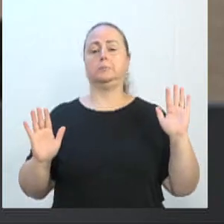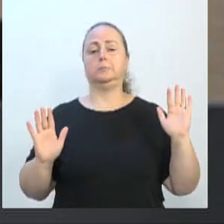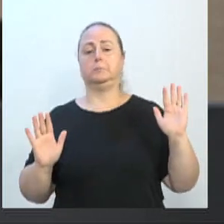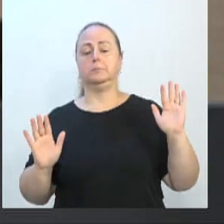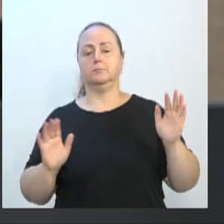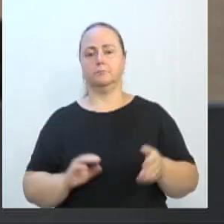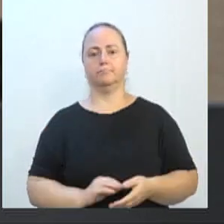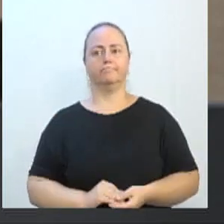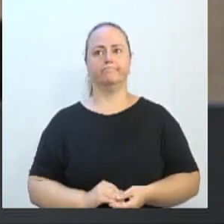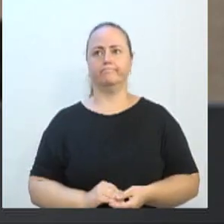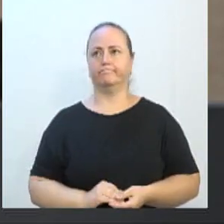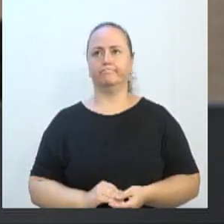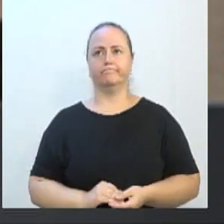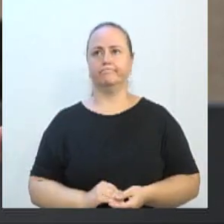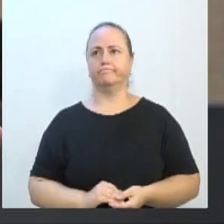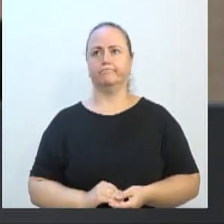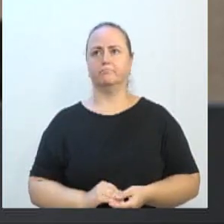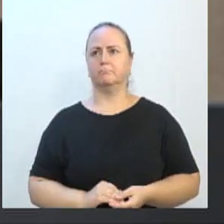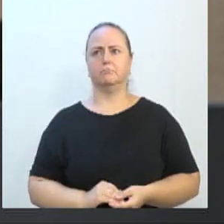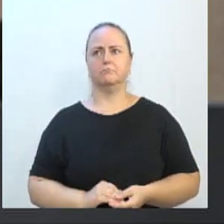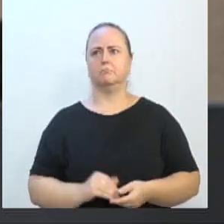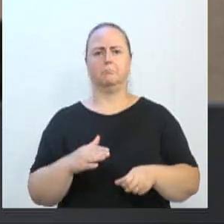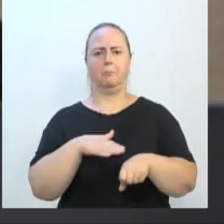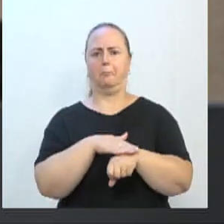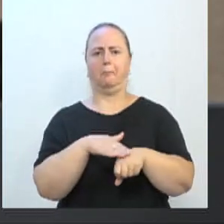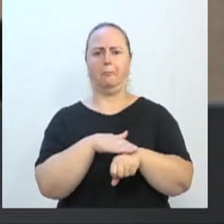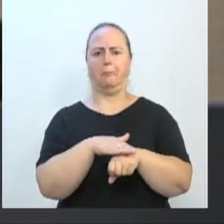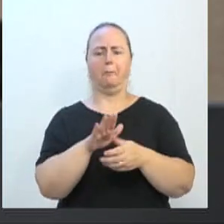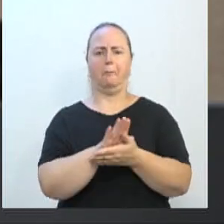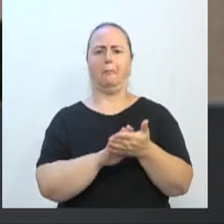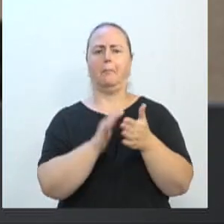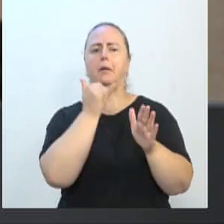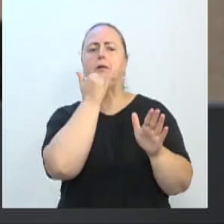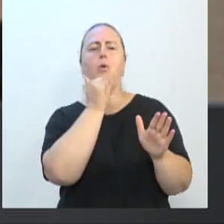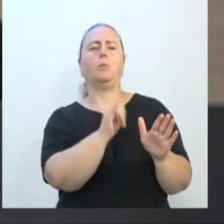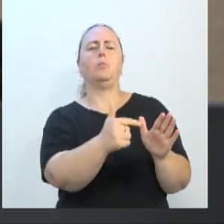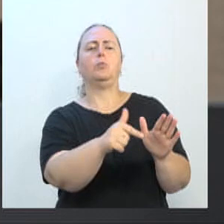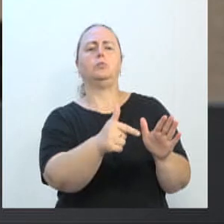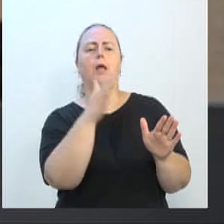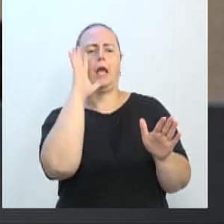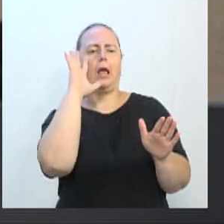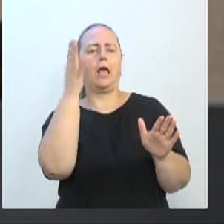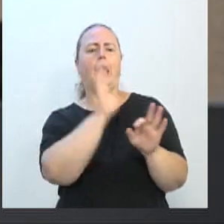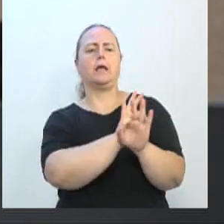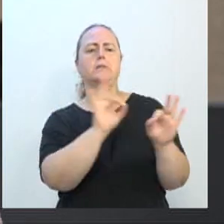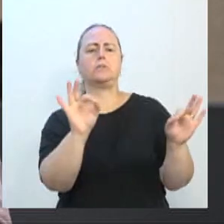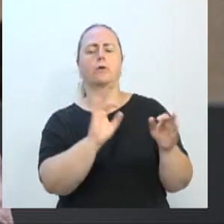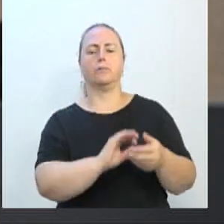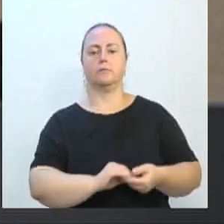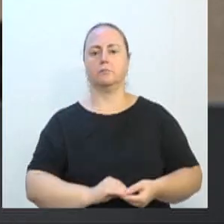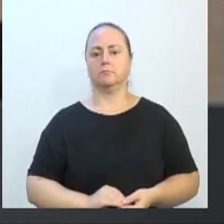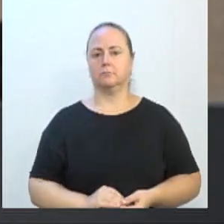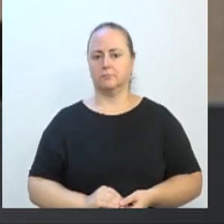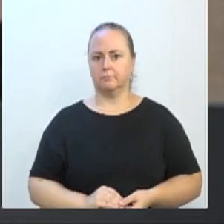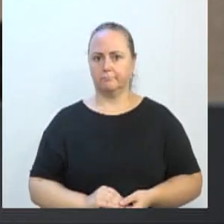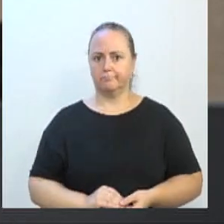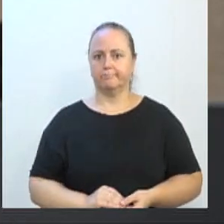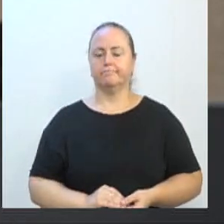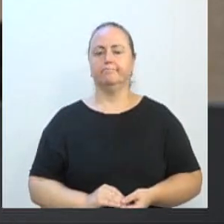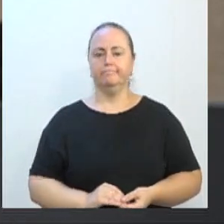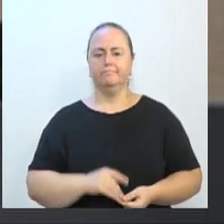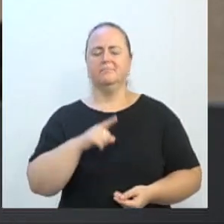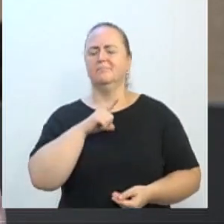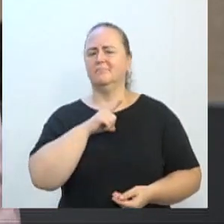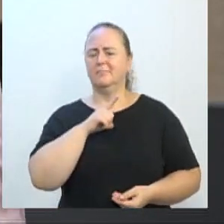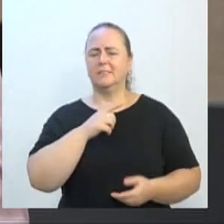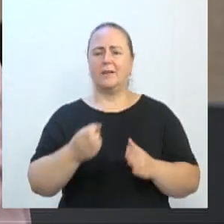ele simplesmente nem esteve a conversa, simplesmente mandou desculpa e acabou, senão vai ser resolvido. Isso é um pedido da comunidade, dos vereadores, e são vários outros pedidos